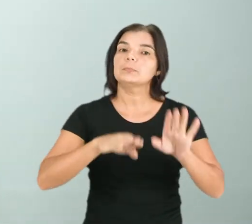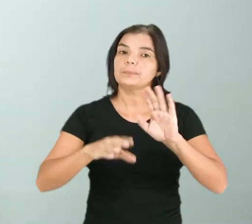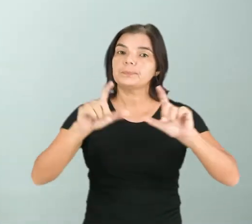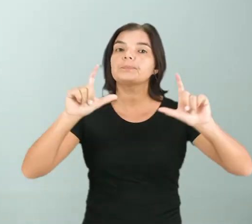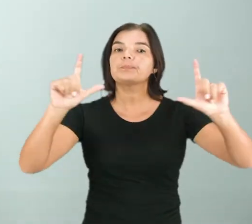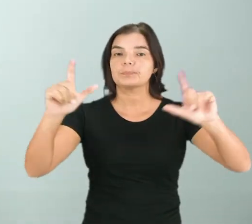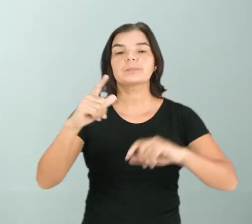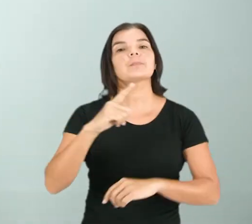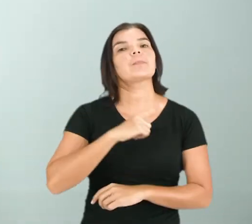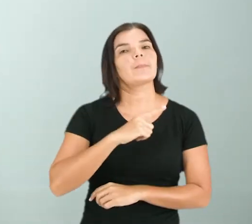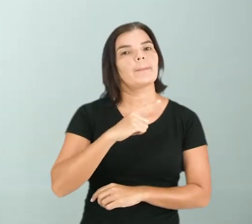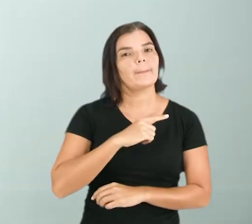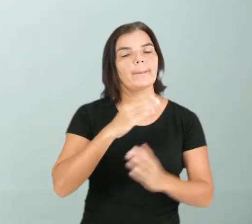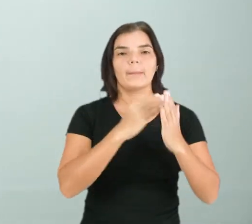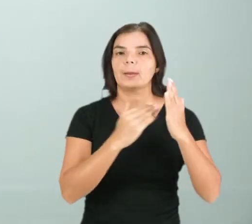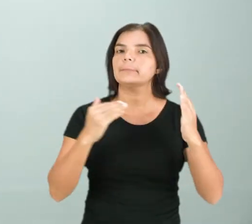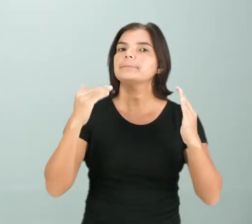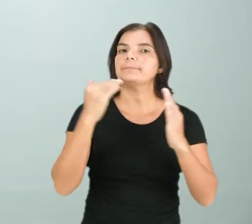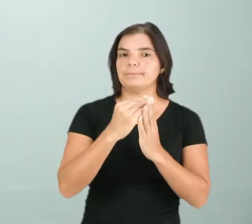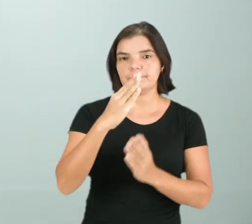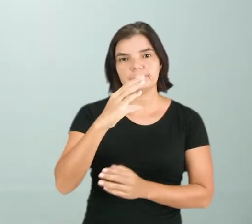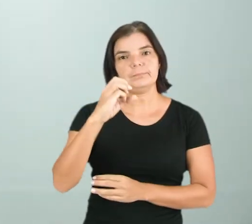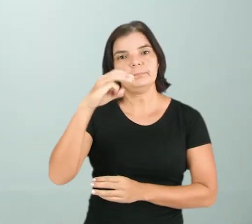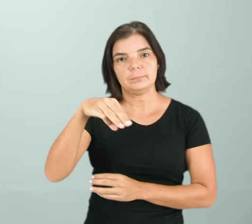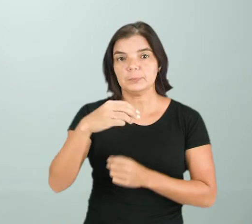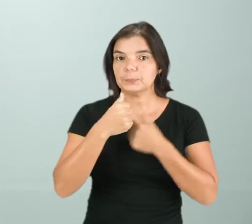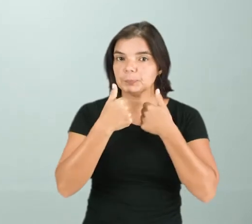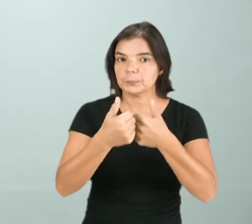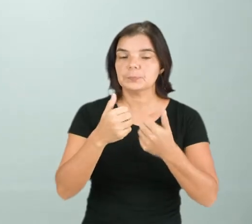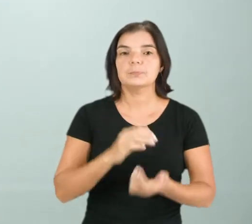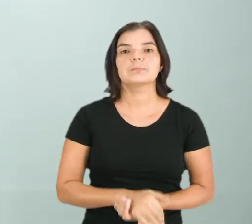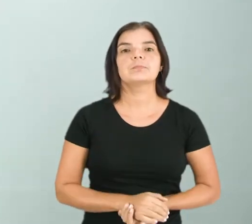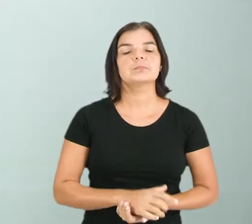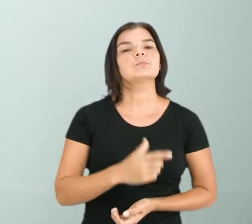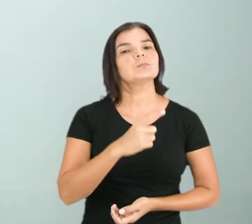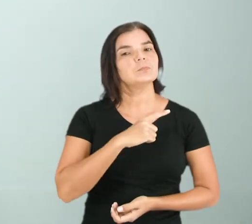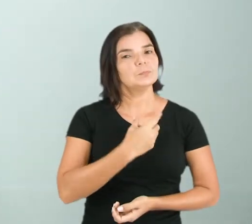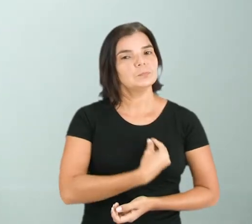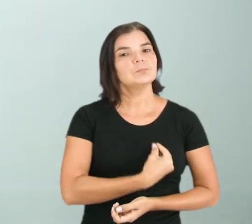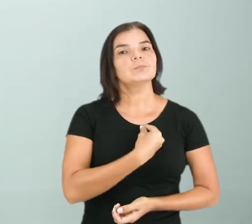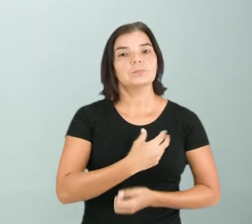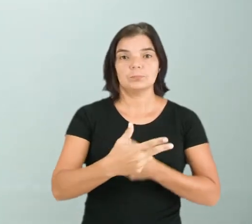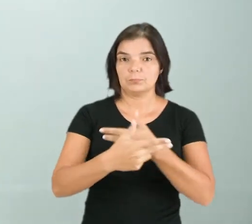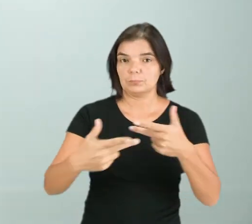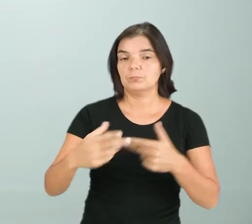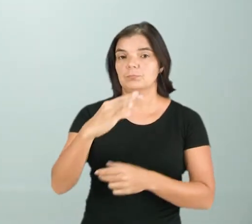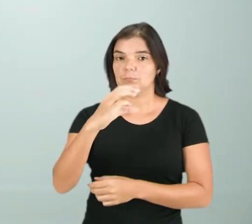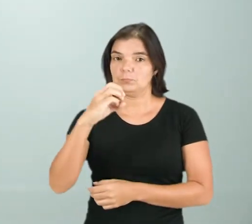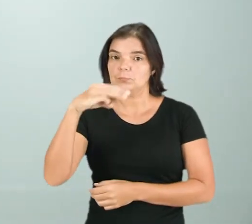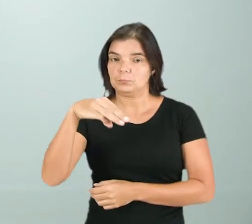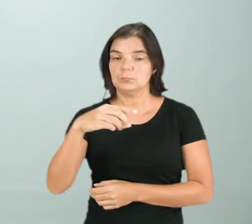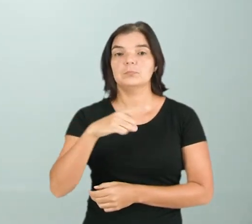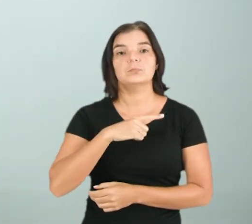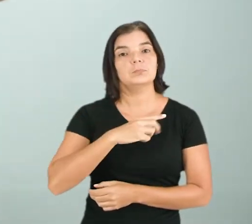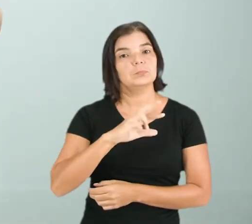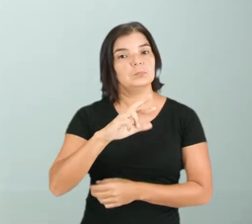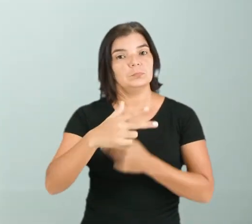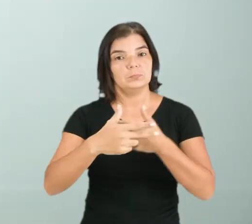eles têm sim mais do que centímetros, tudo bem? Existem coisas que têm centímetros, né? E existem coisas que